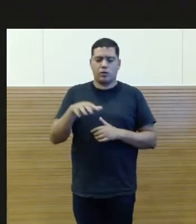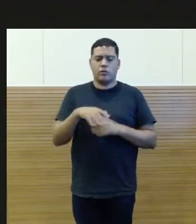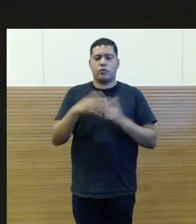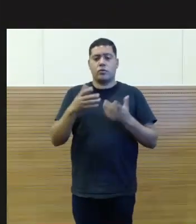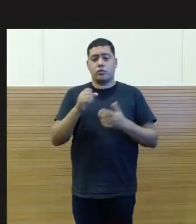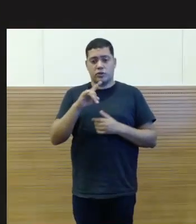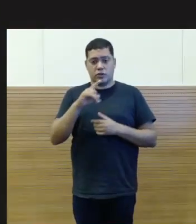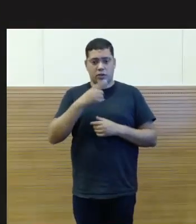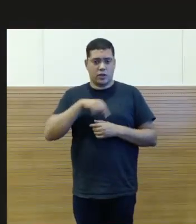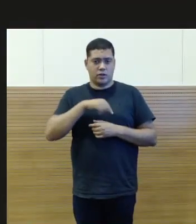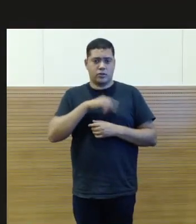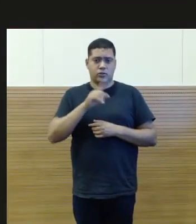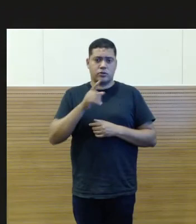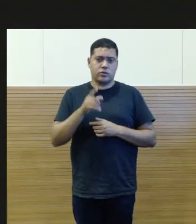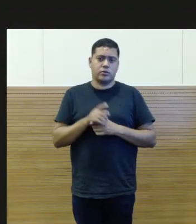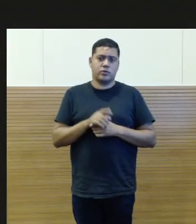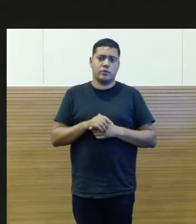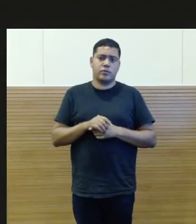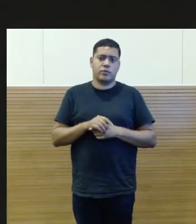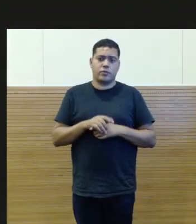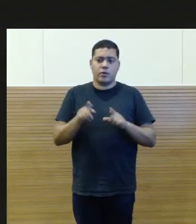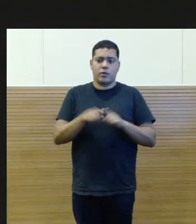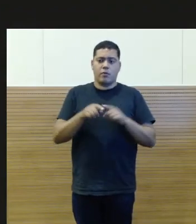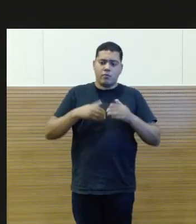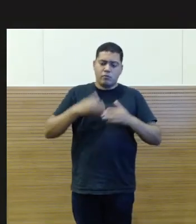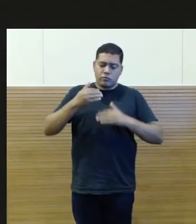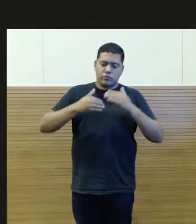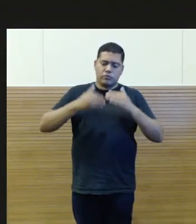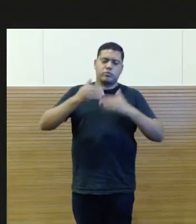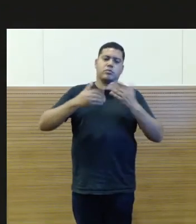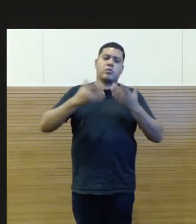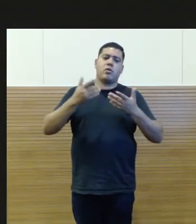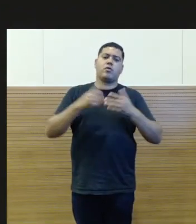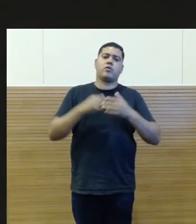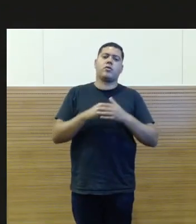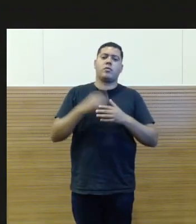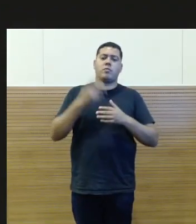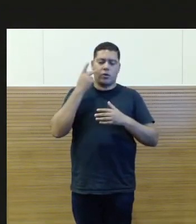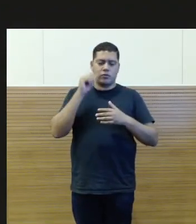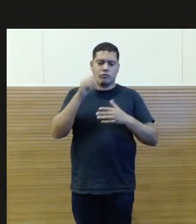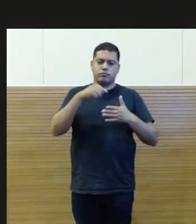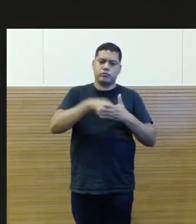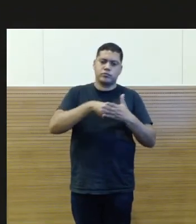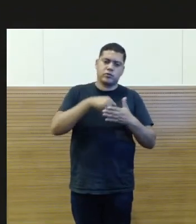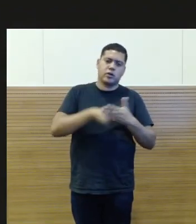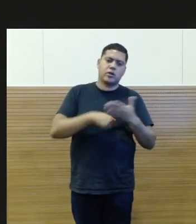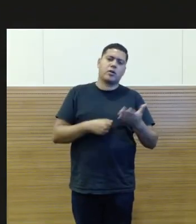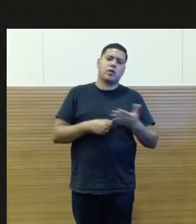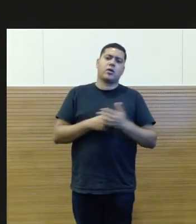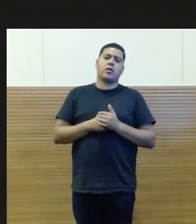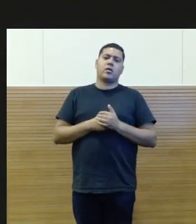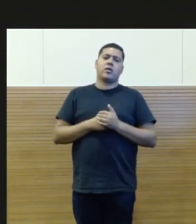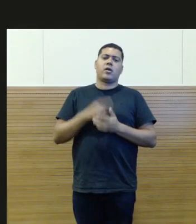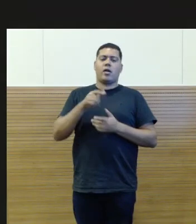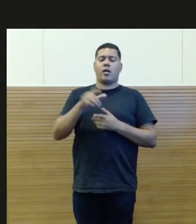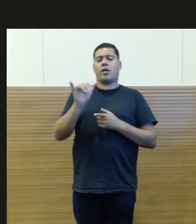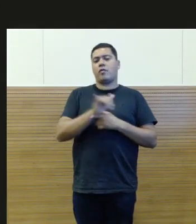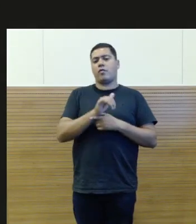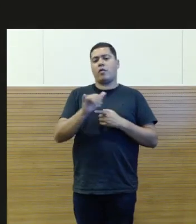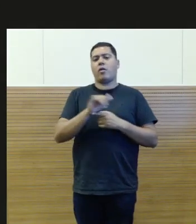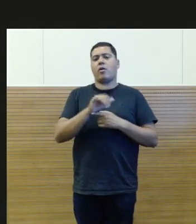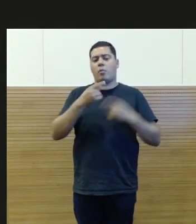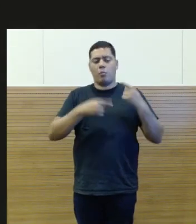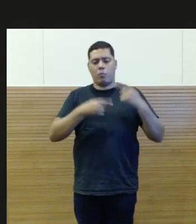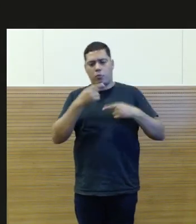a gente não também desenvolve mecanismos para enfrentar essas estratégias